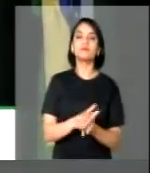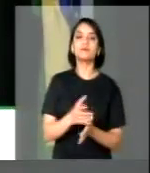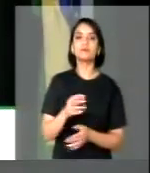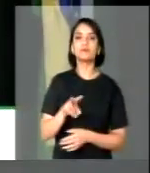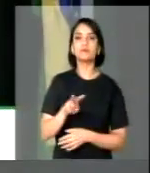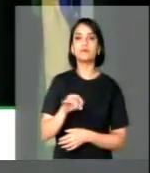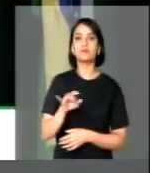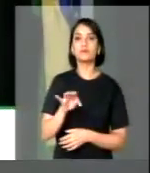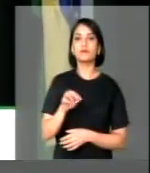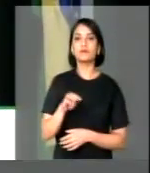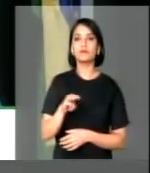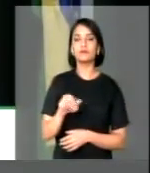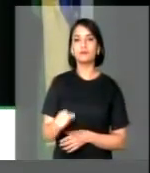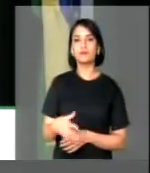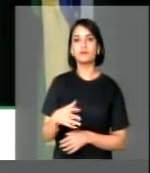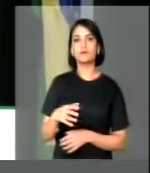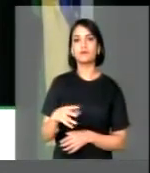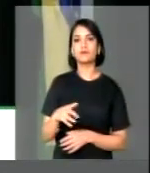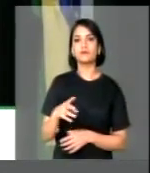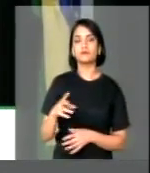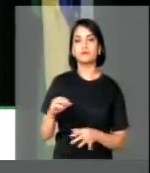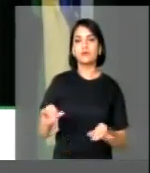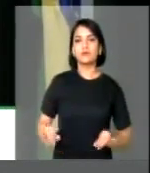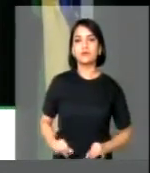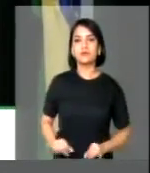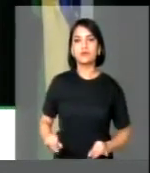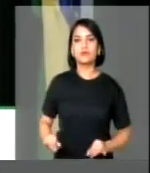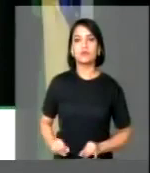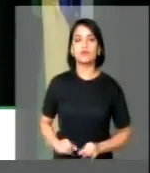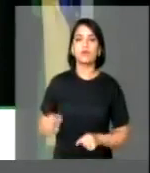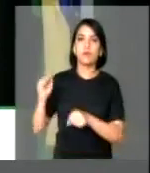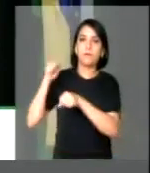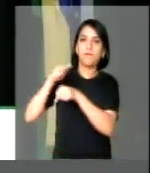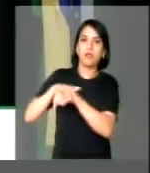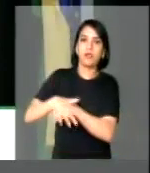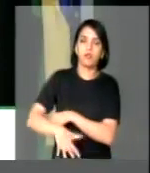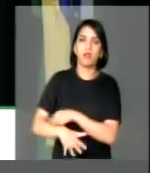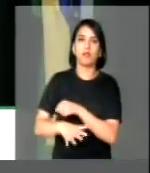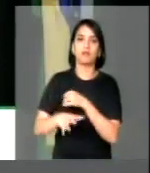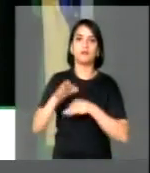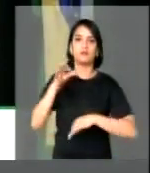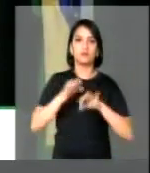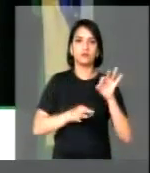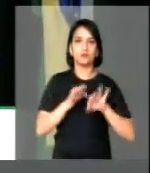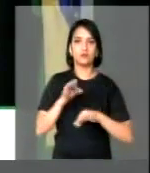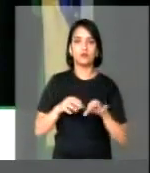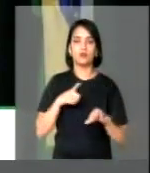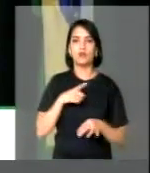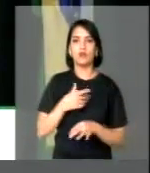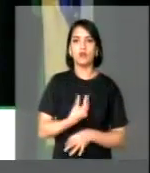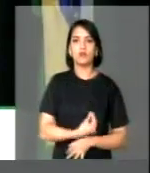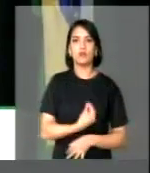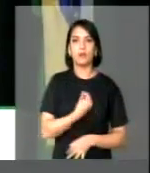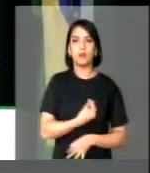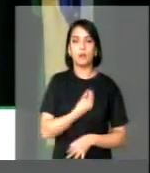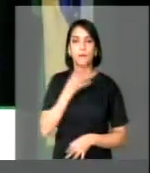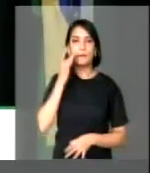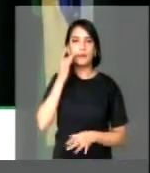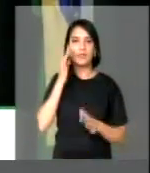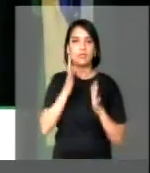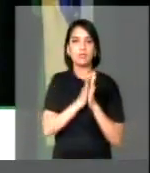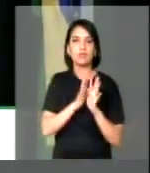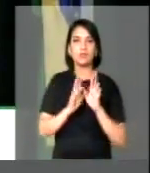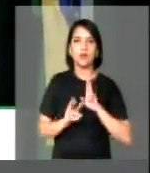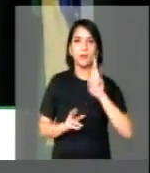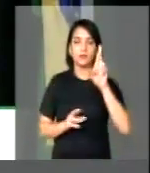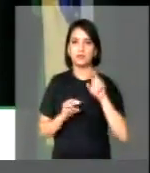vítimas do rompimento da barragem perante a Justiça, com a presença de